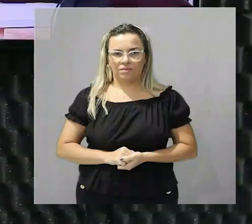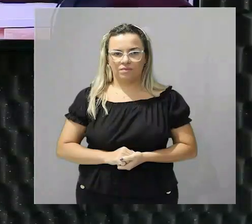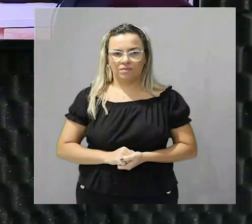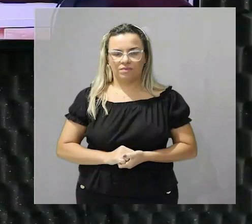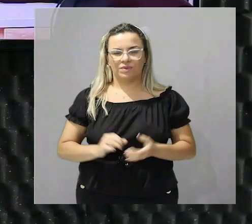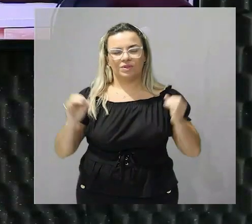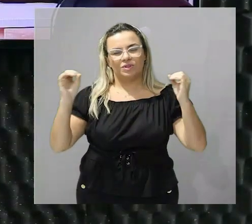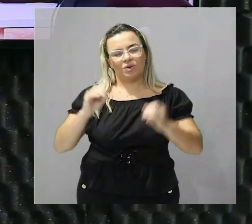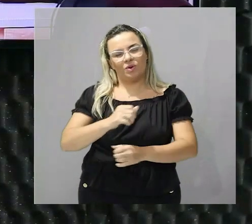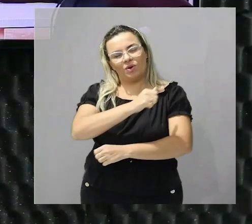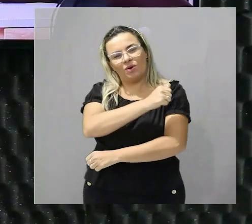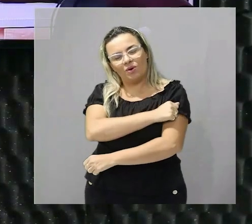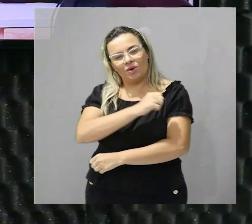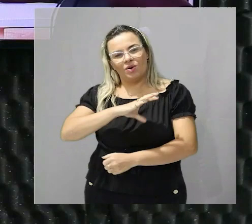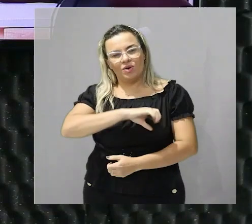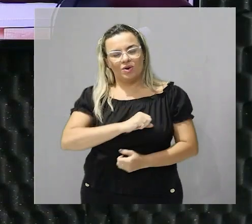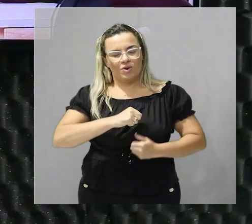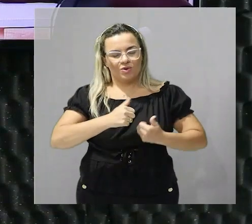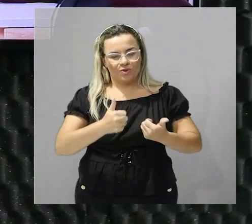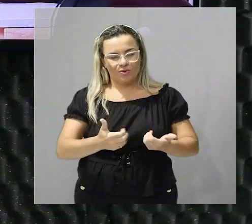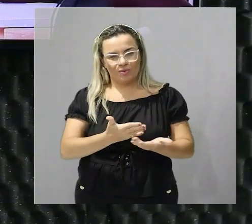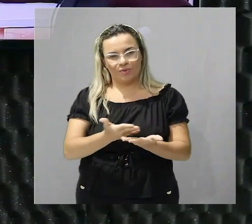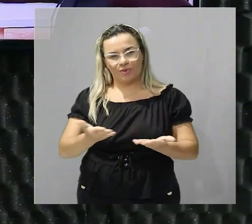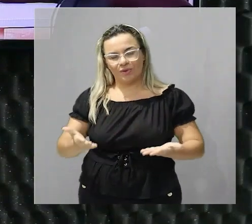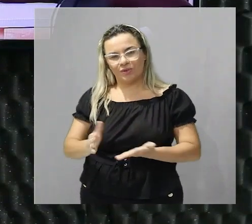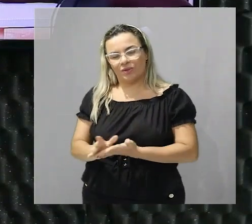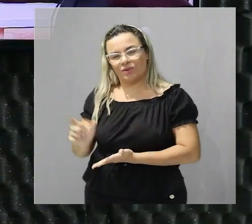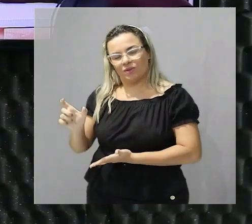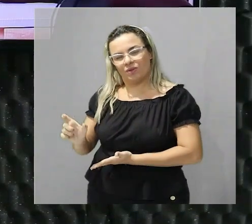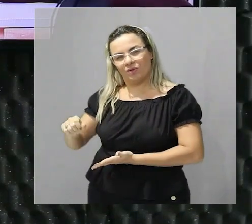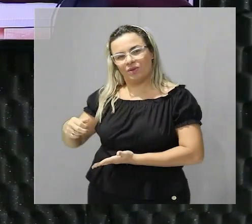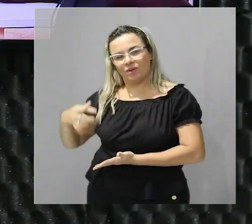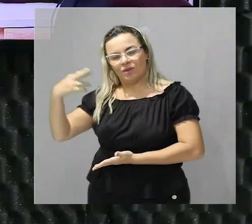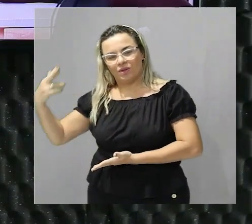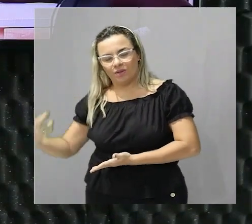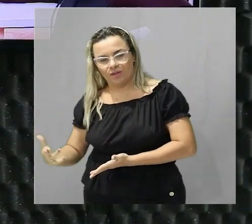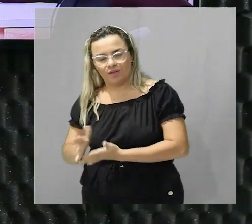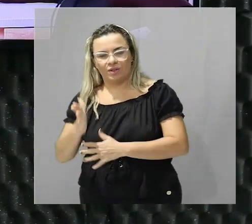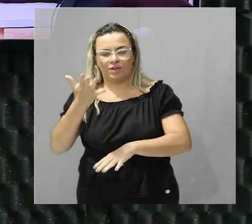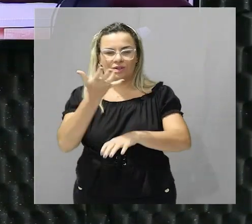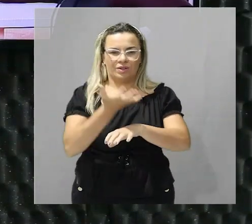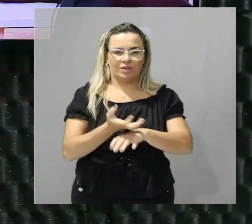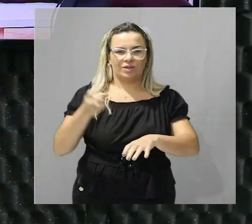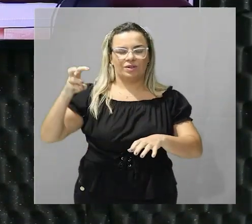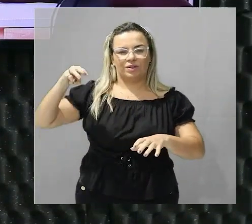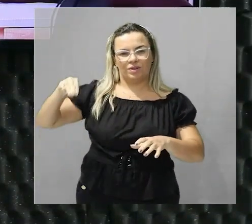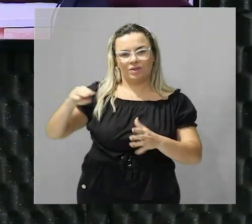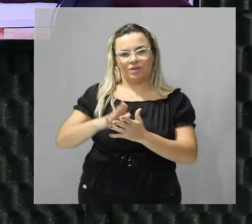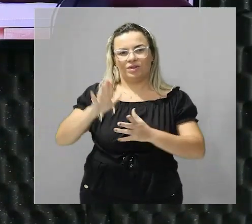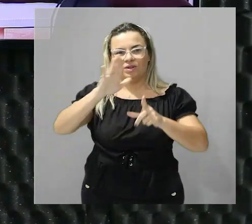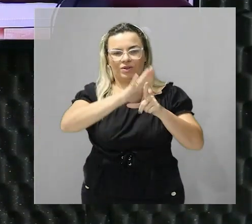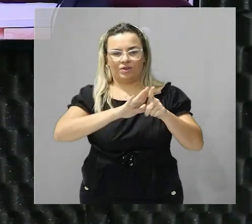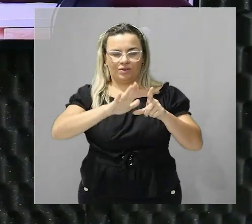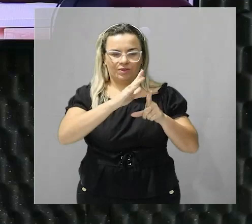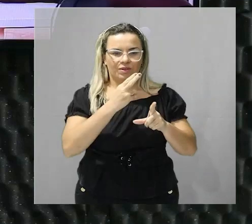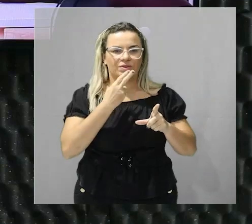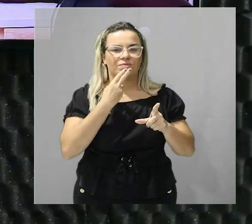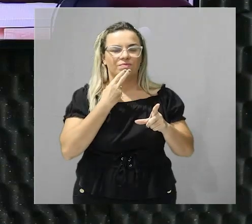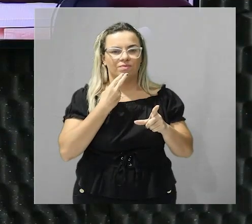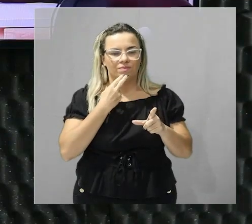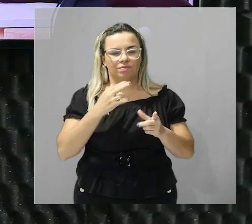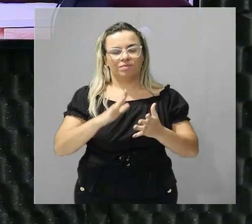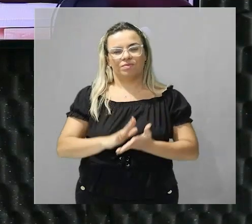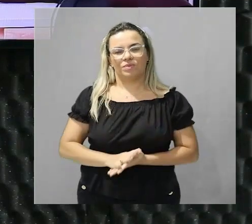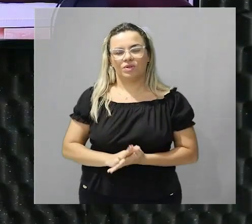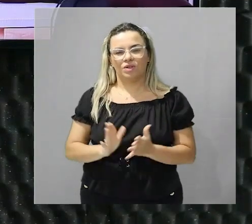E aí, meus amores, tudo bem com vocês? Eu sou a professora Renata Fex, sou a professora de matemática da plataforma Gonçalves Dias,